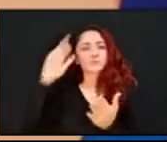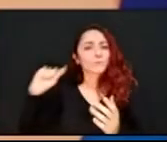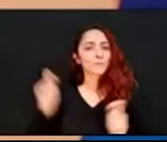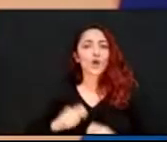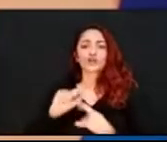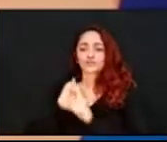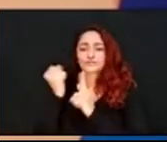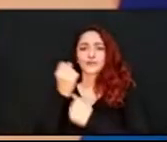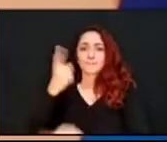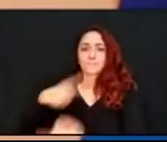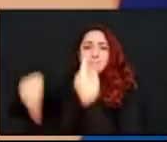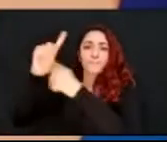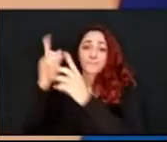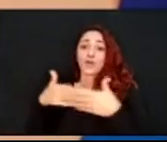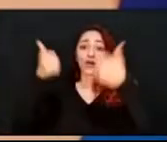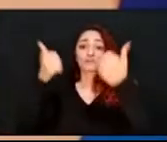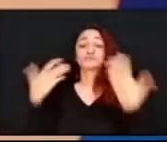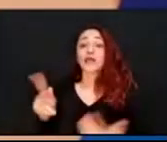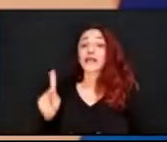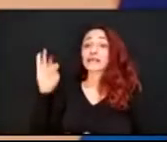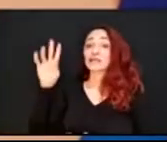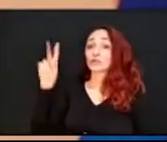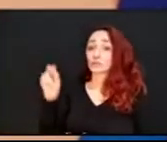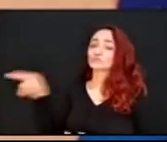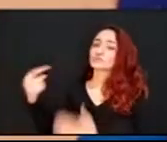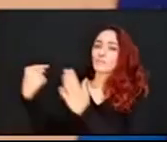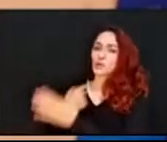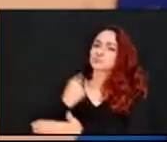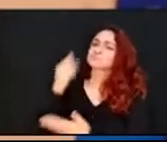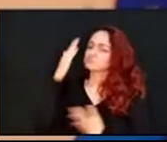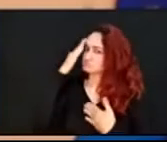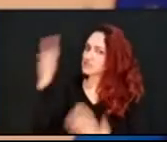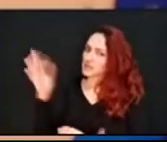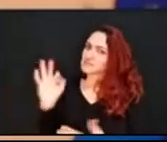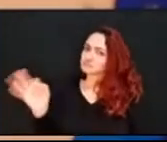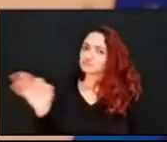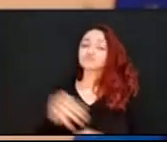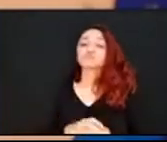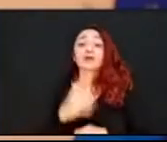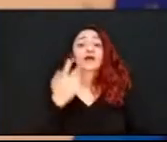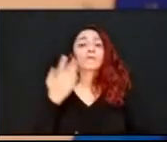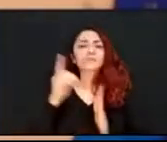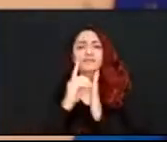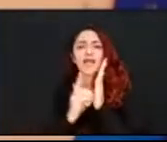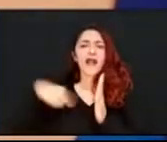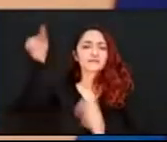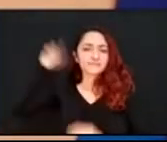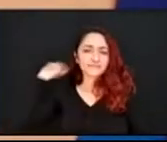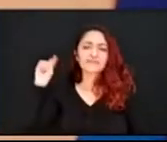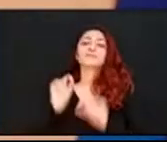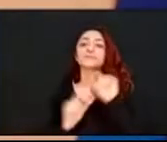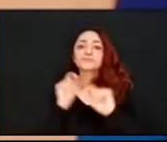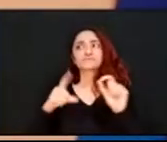tão que quase muito muito pertinente a pergunta Obrigada há uma década atrás nessa tinha muita desconfiança